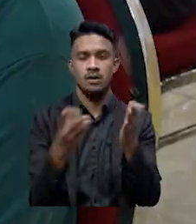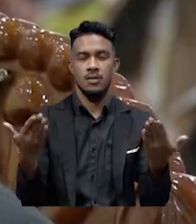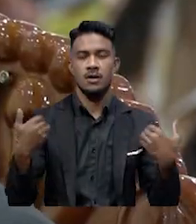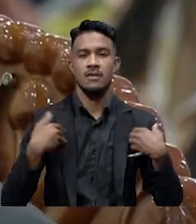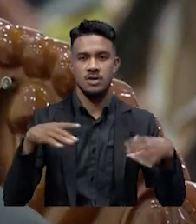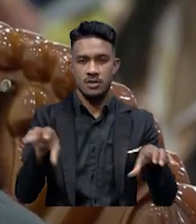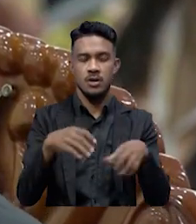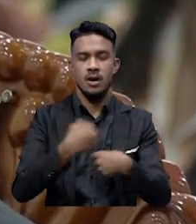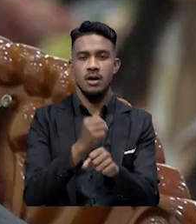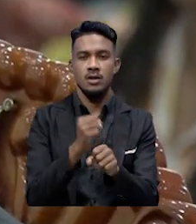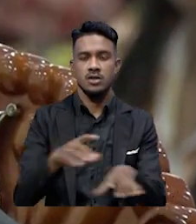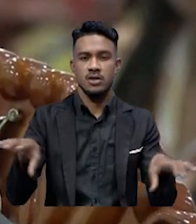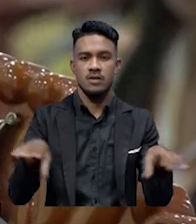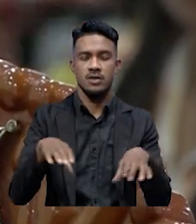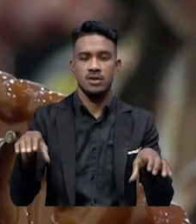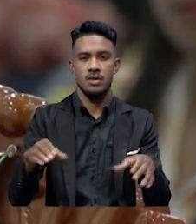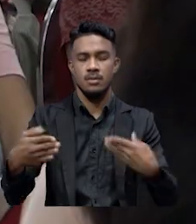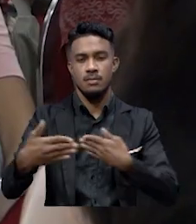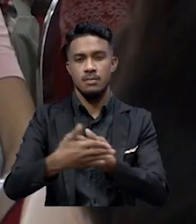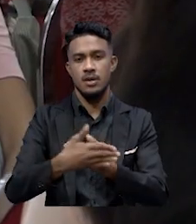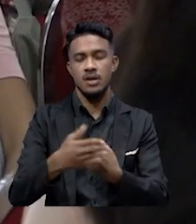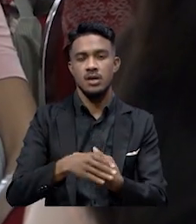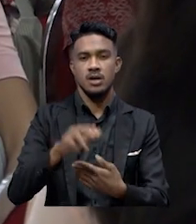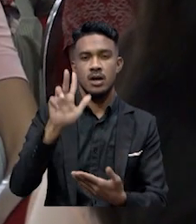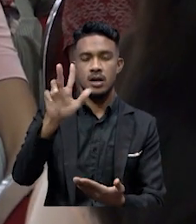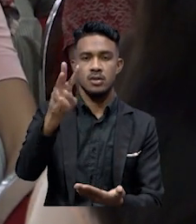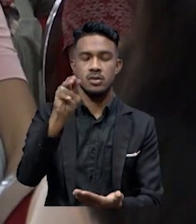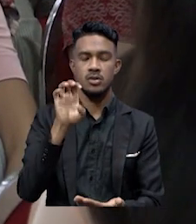nebe, halo serviço doméstica, basic atus tolu. No